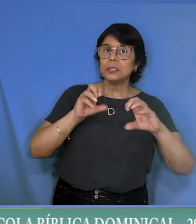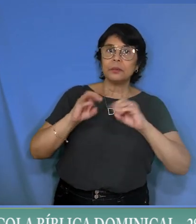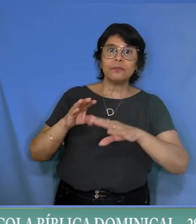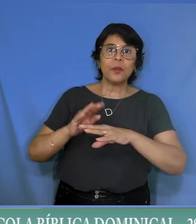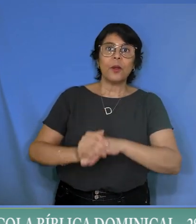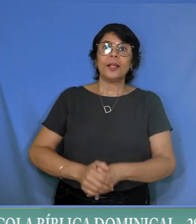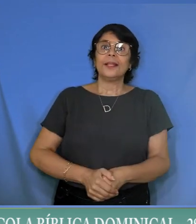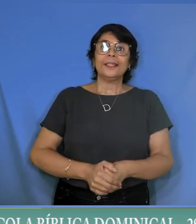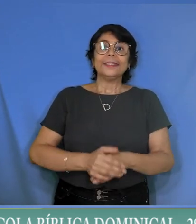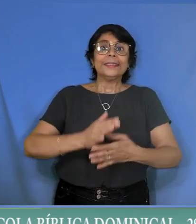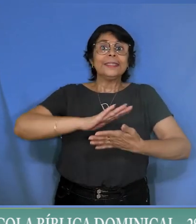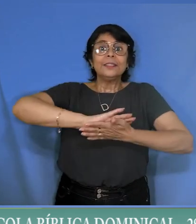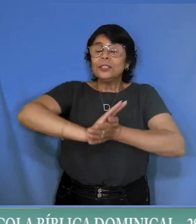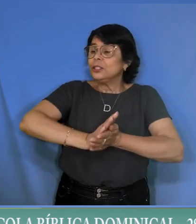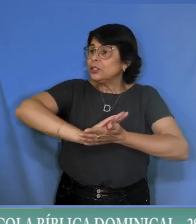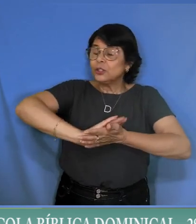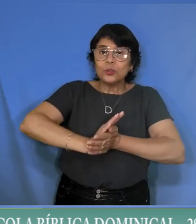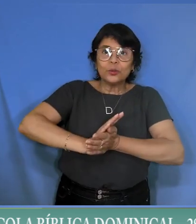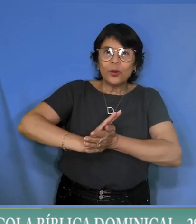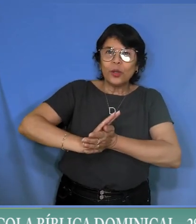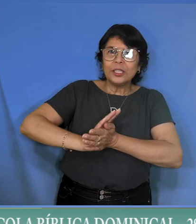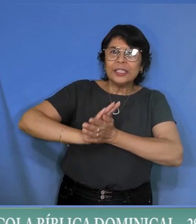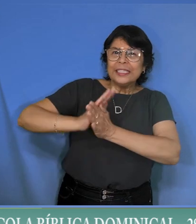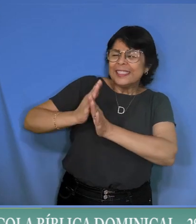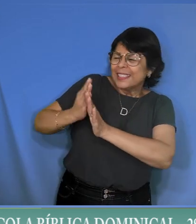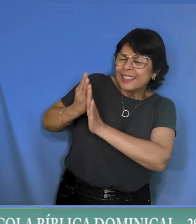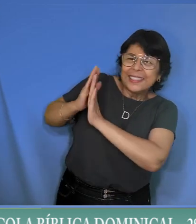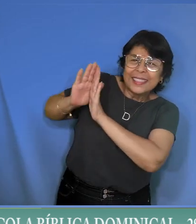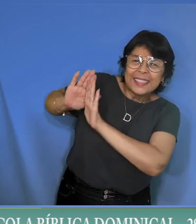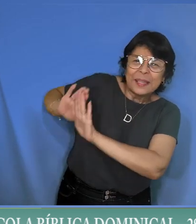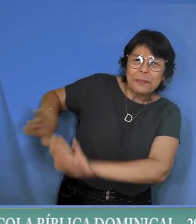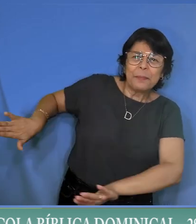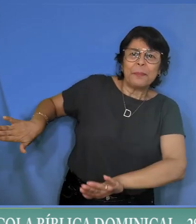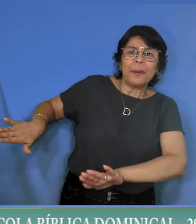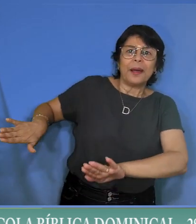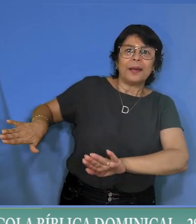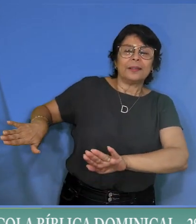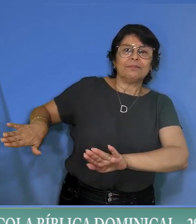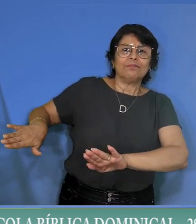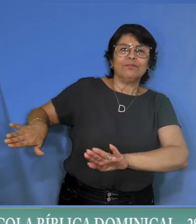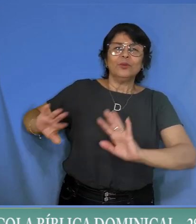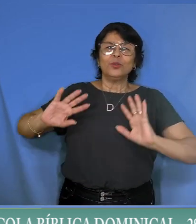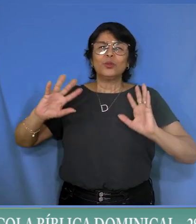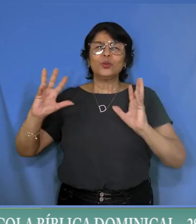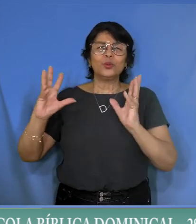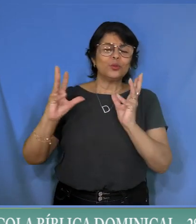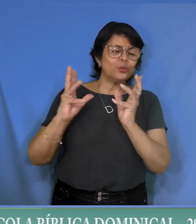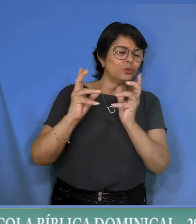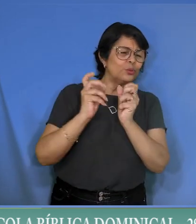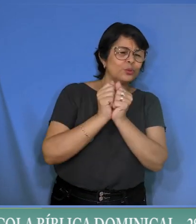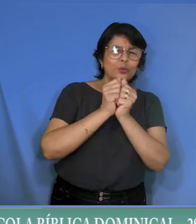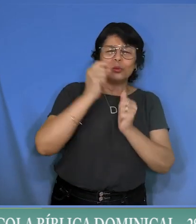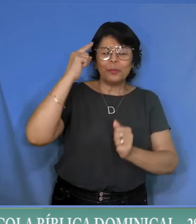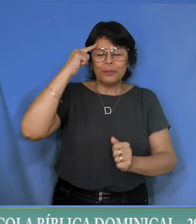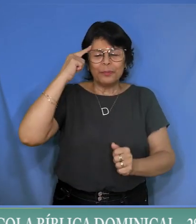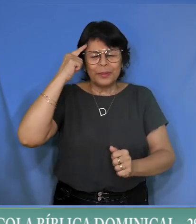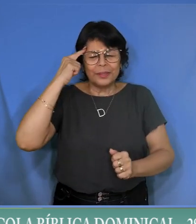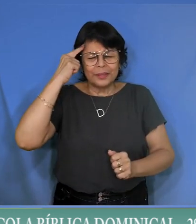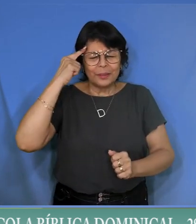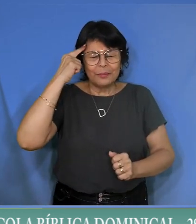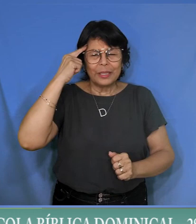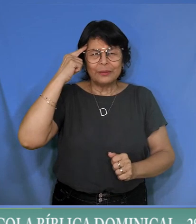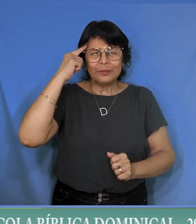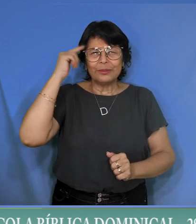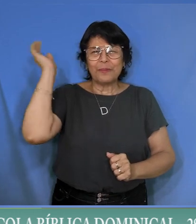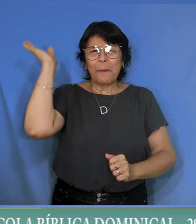assim como toda malícia. Longe de vós, isto é, nem por pensamento, nem para de vez em quando passar e dar uma